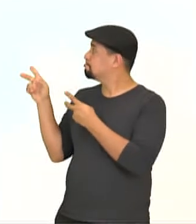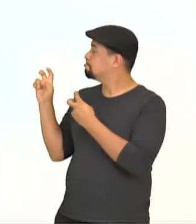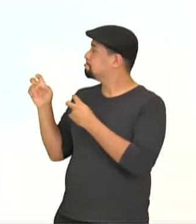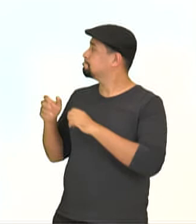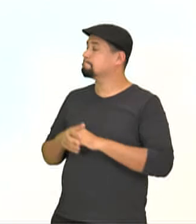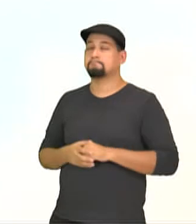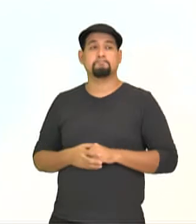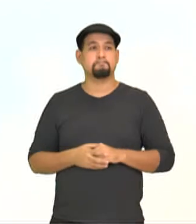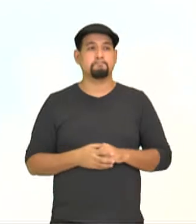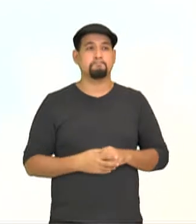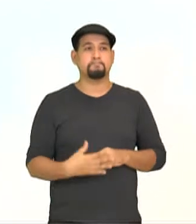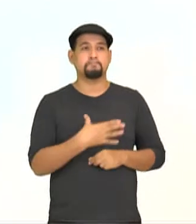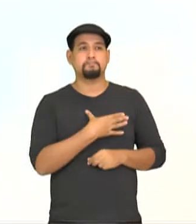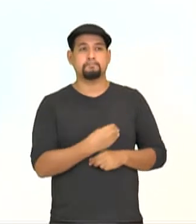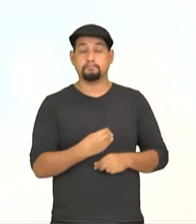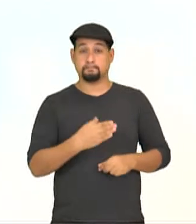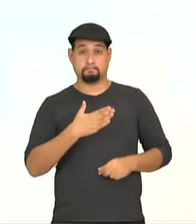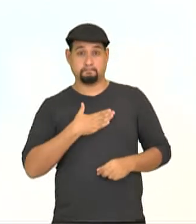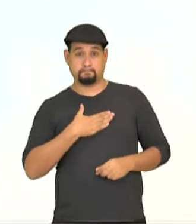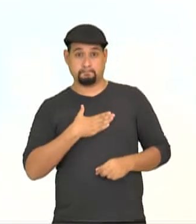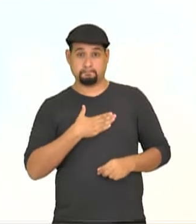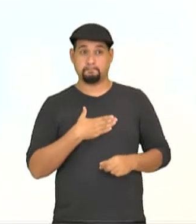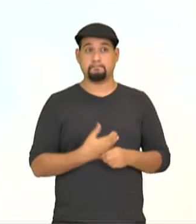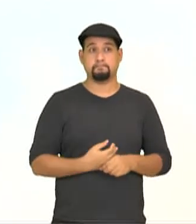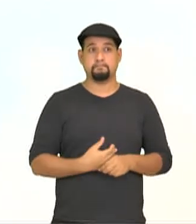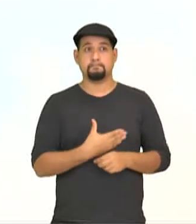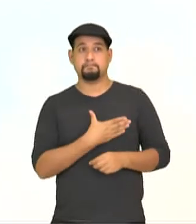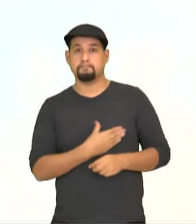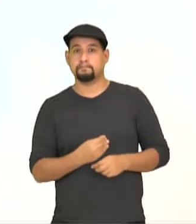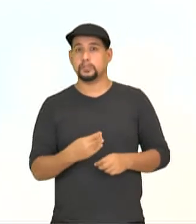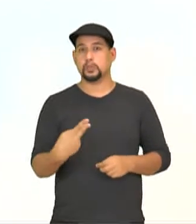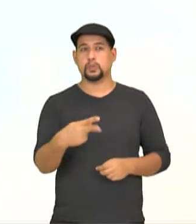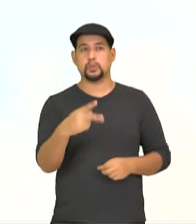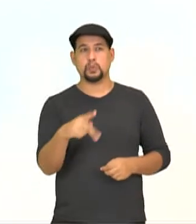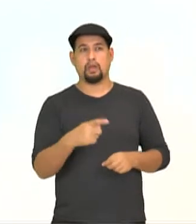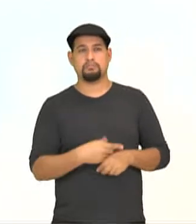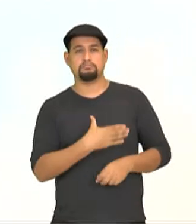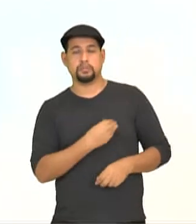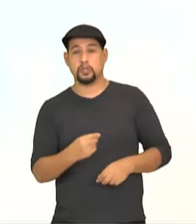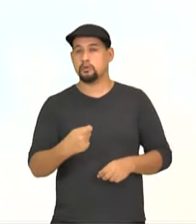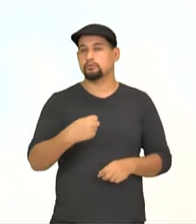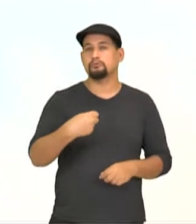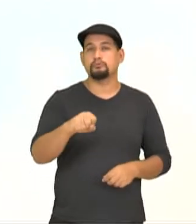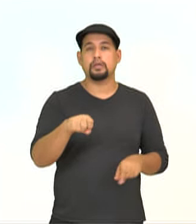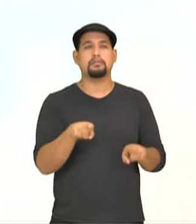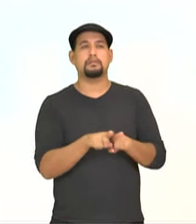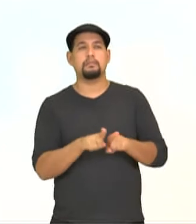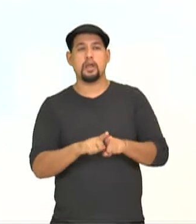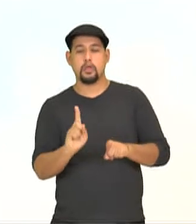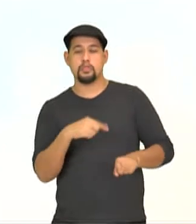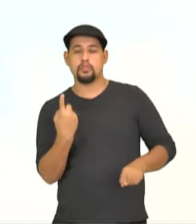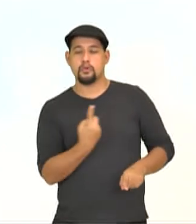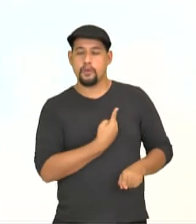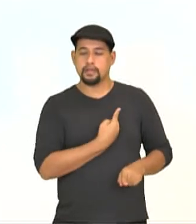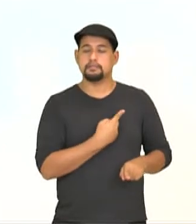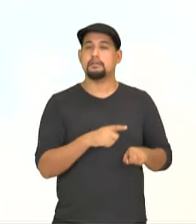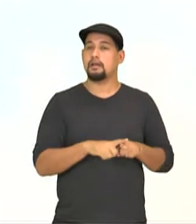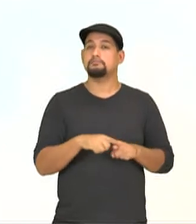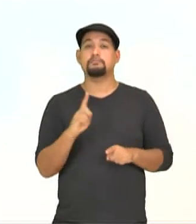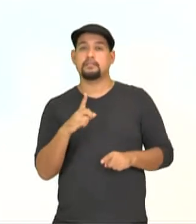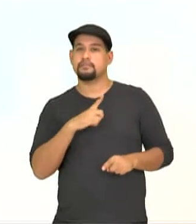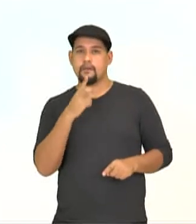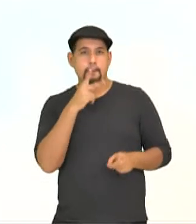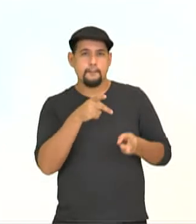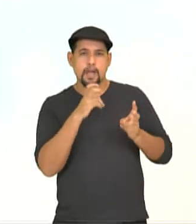tuya, hijas tuyas. Hija suya, hijas suyas. Hija nuestra, hijas